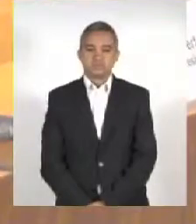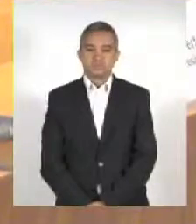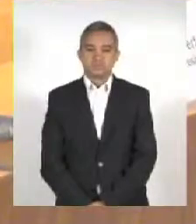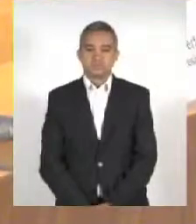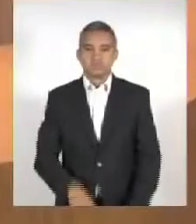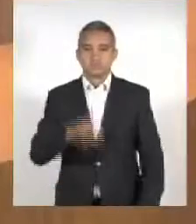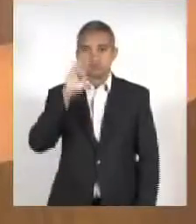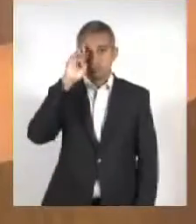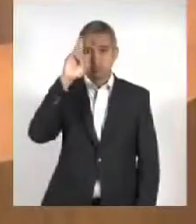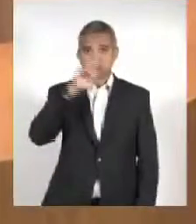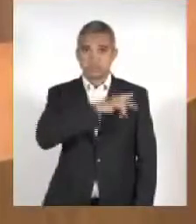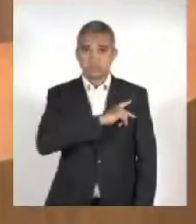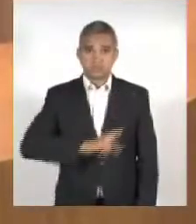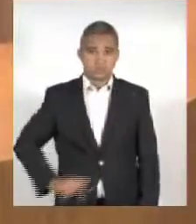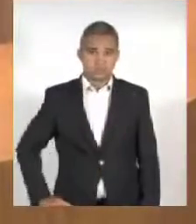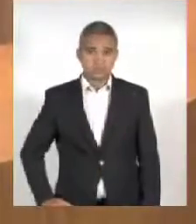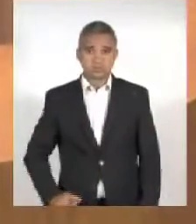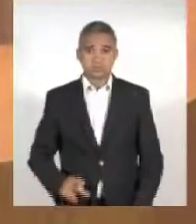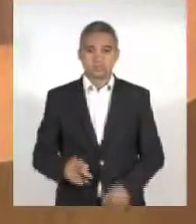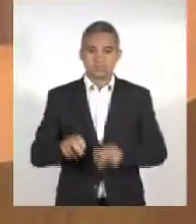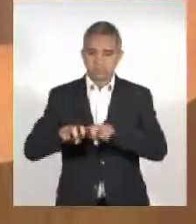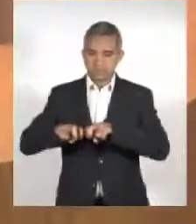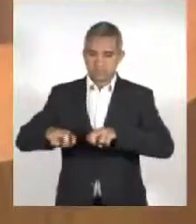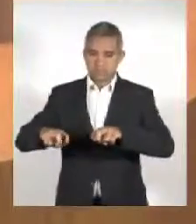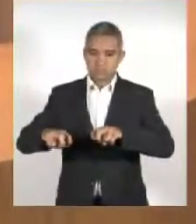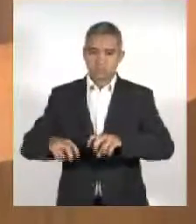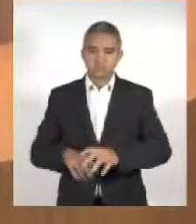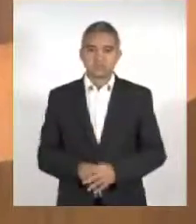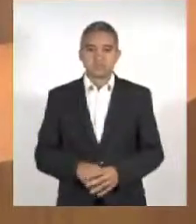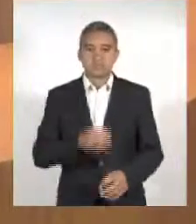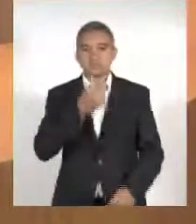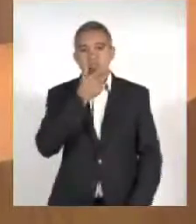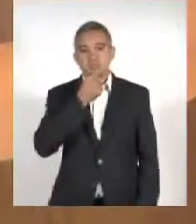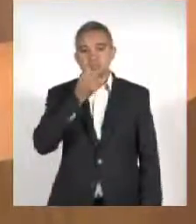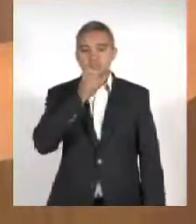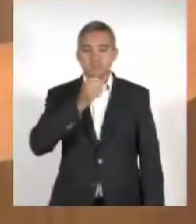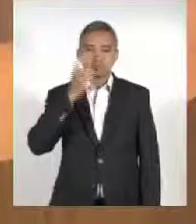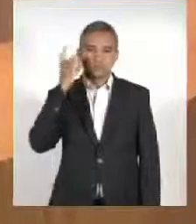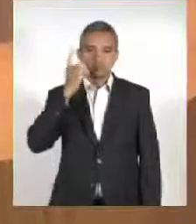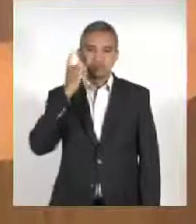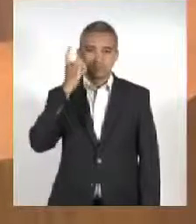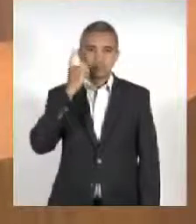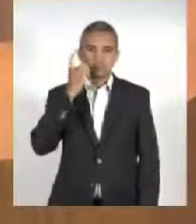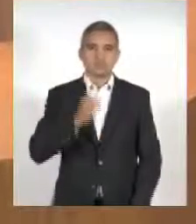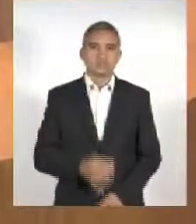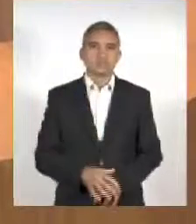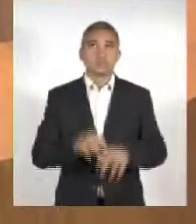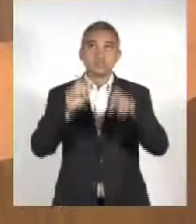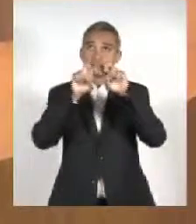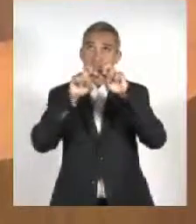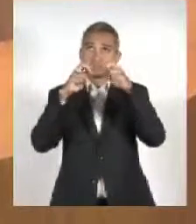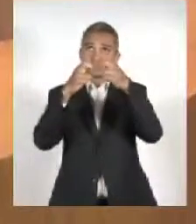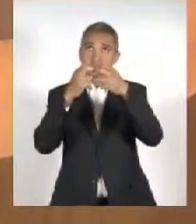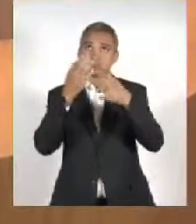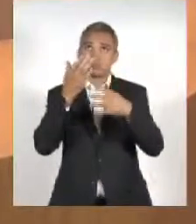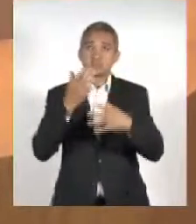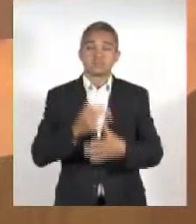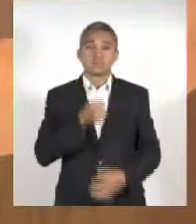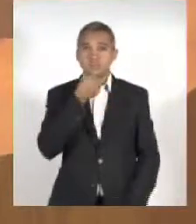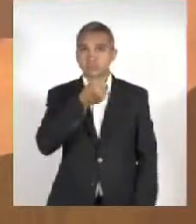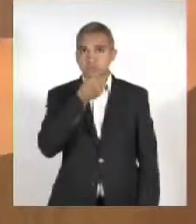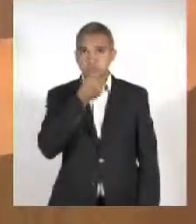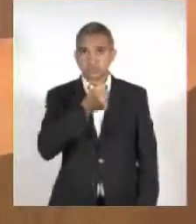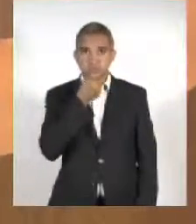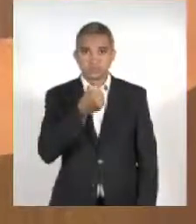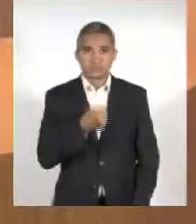Senhor presidente, demais membros da mesa, senhoras e senhores deputados, galeria, imprensa,